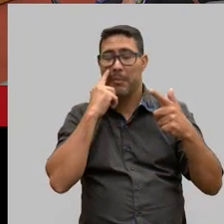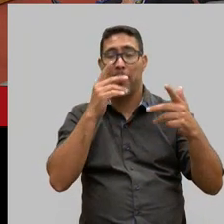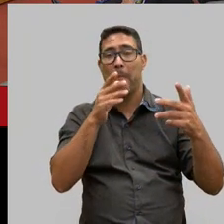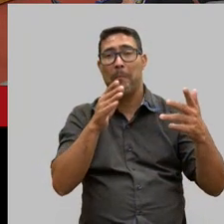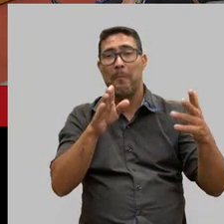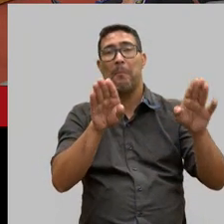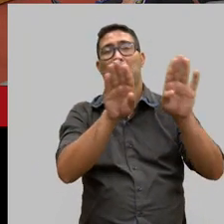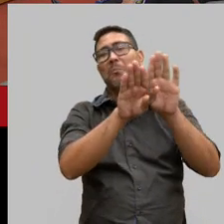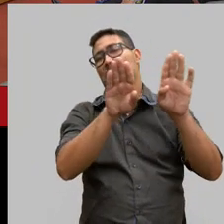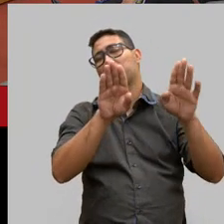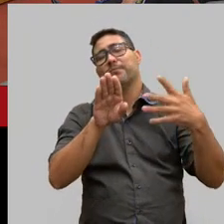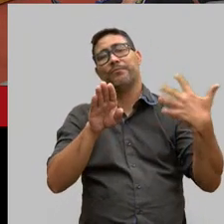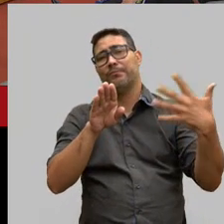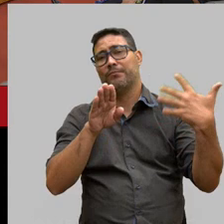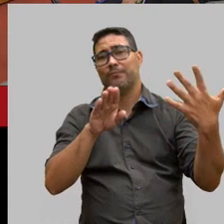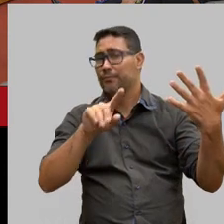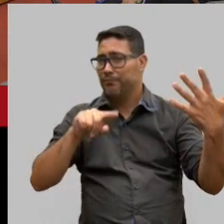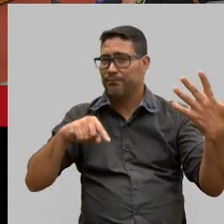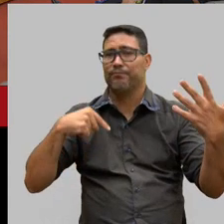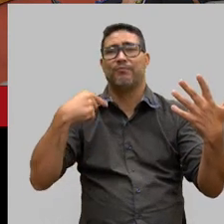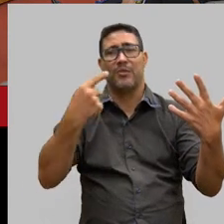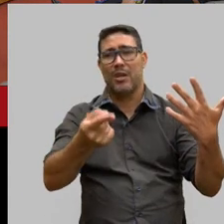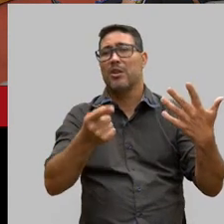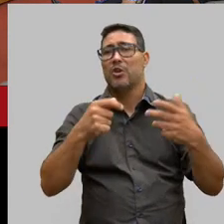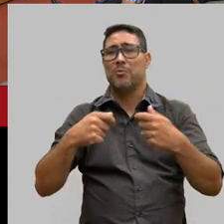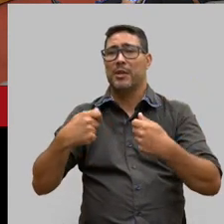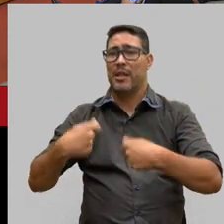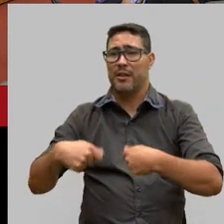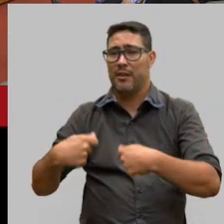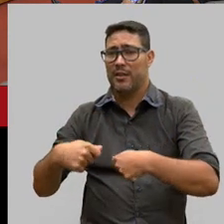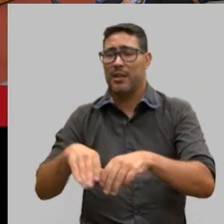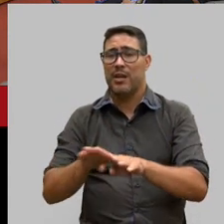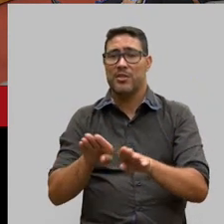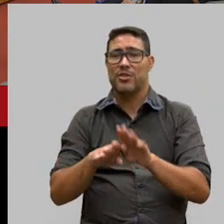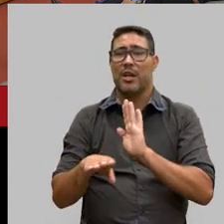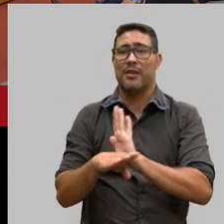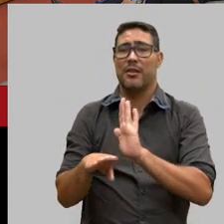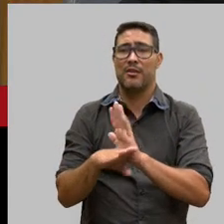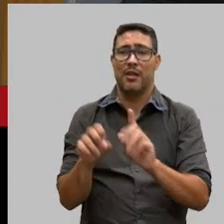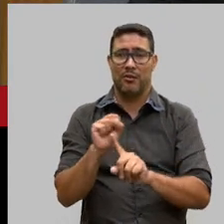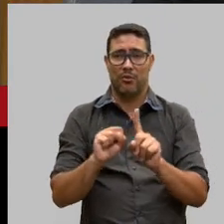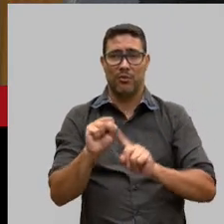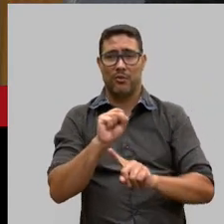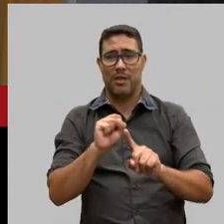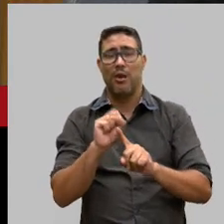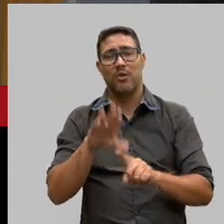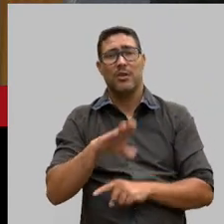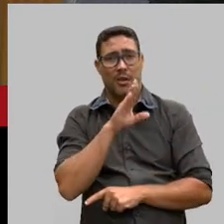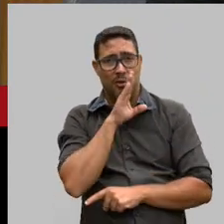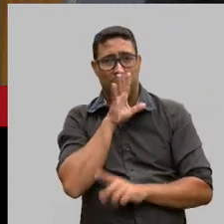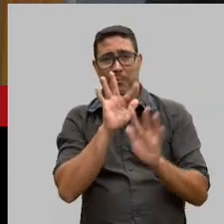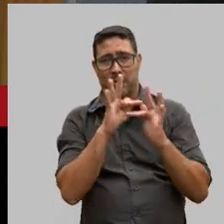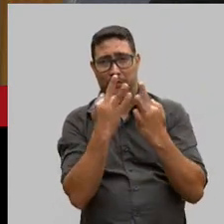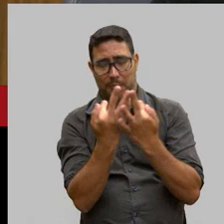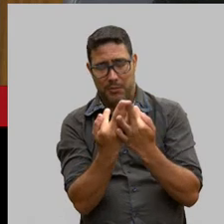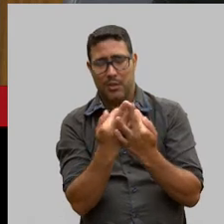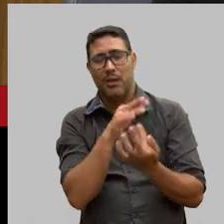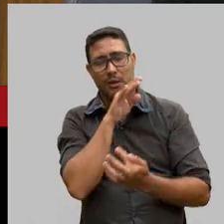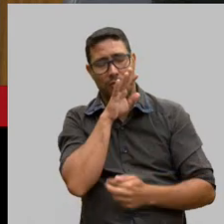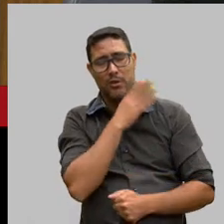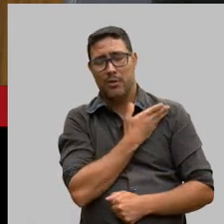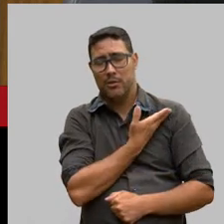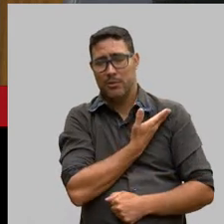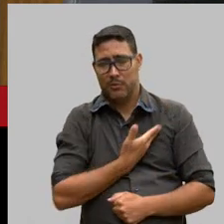jogá-los posteriormente para um para uma necessidade de assistência social que é ruim pra família é ruim pro estado e é